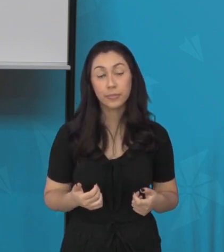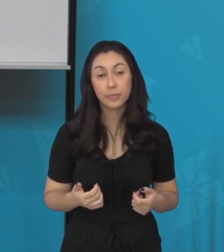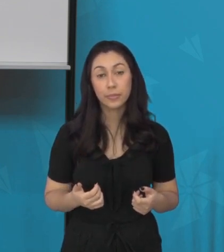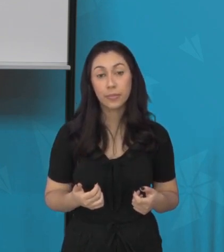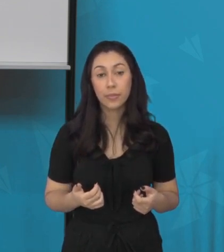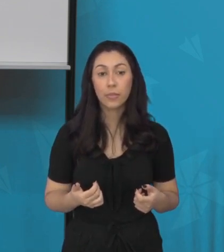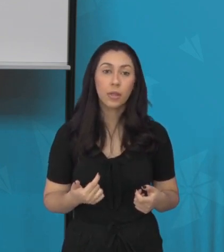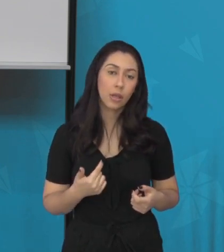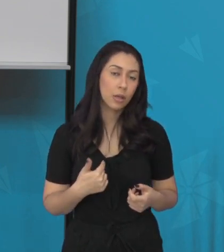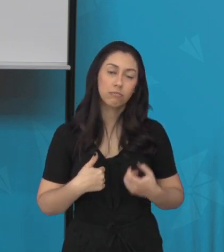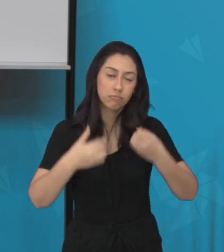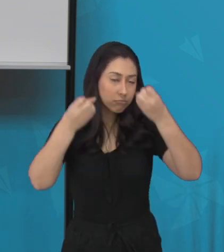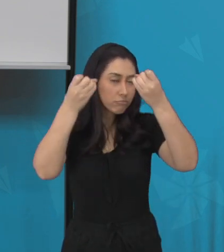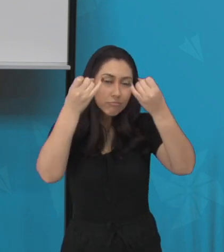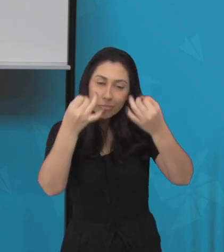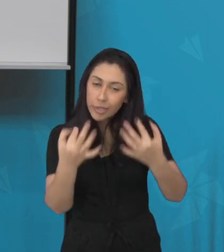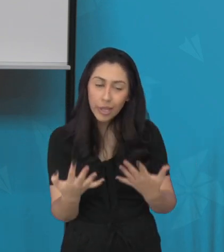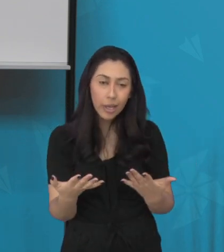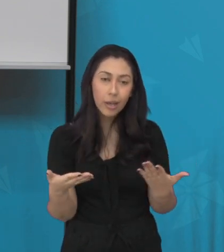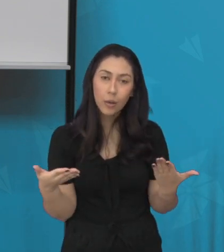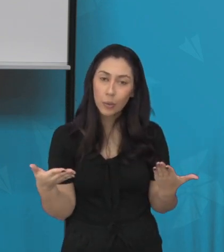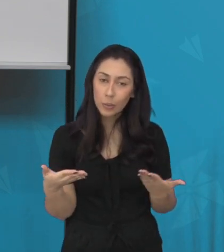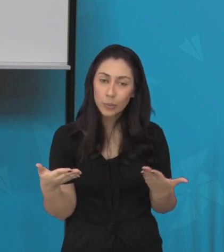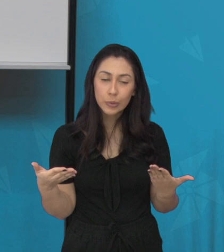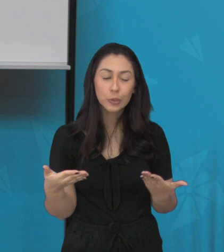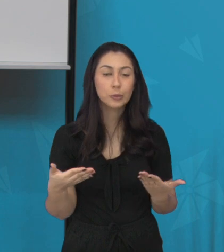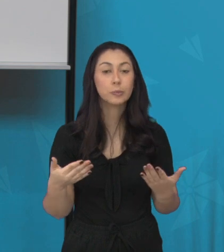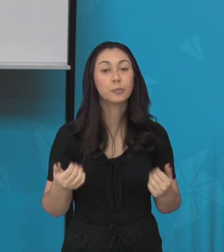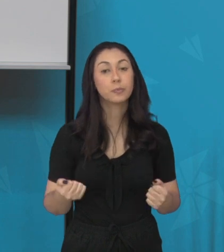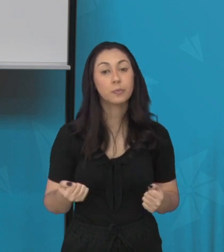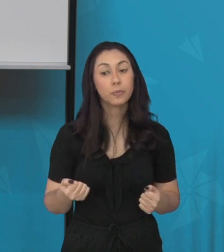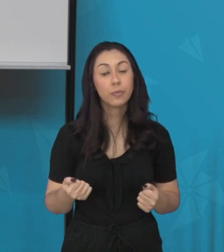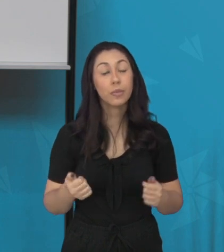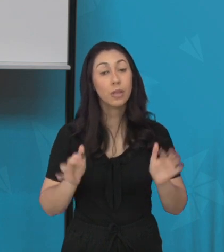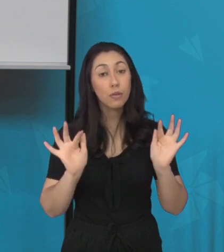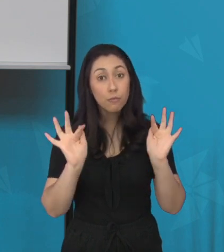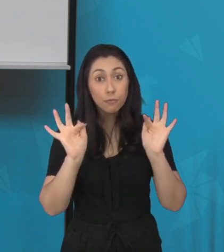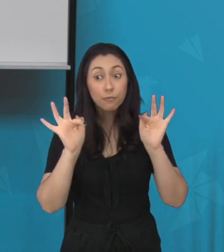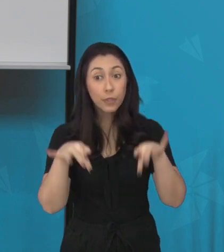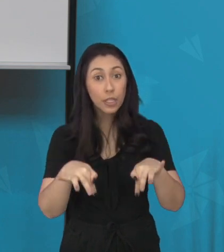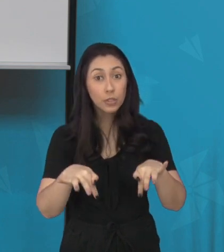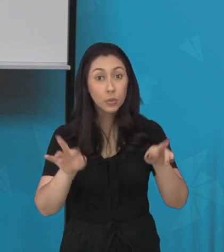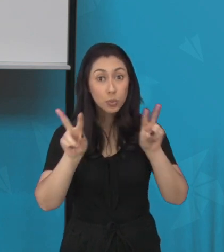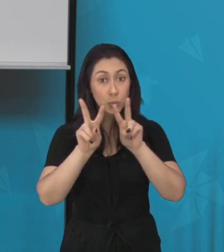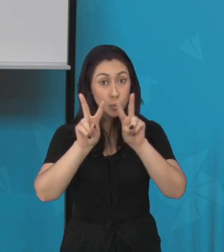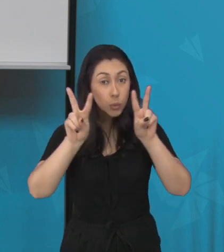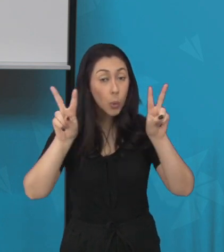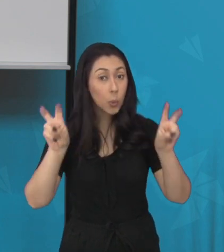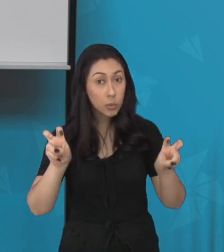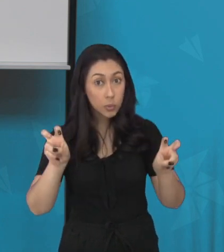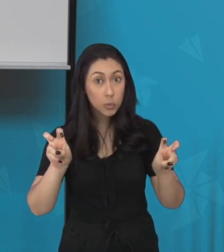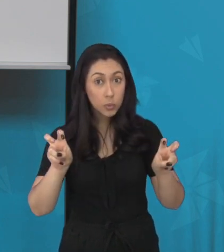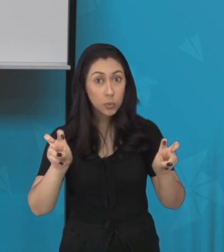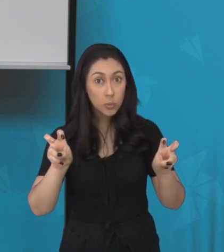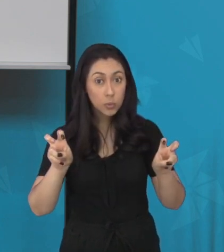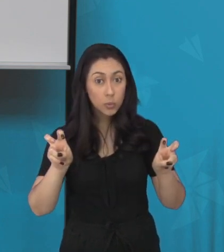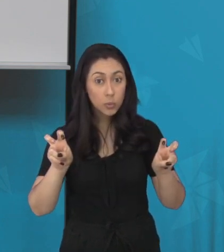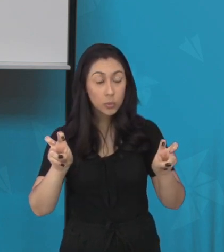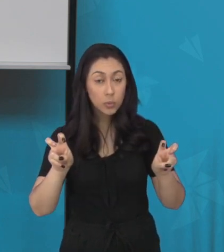É isso que eu tinha para falar para vocês nessa aula. Eu termino então o assunto de forças de